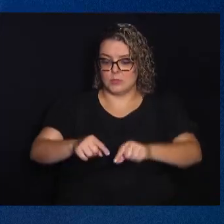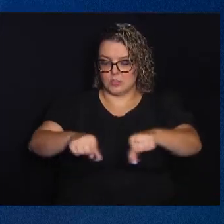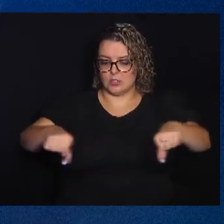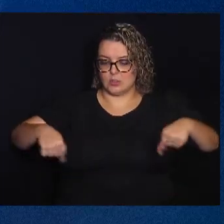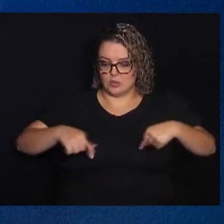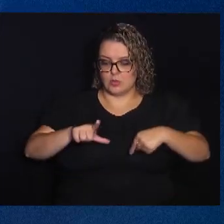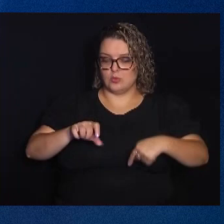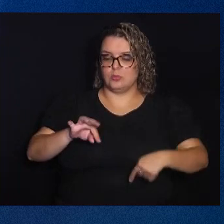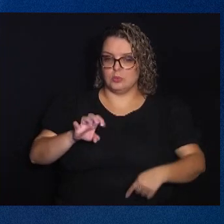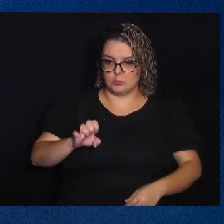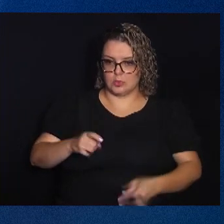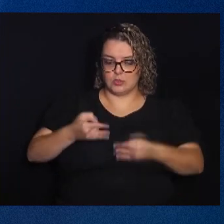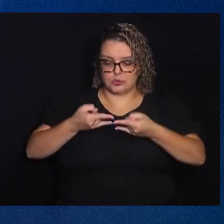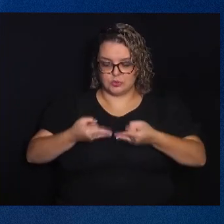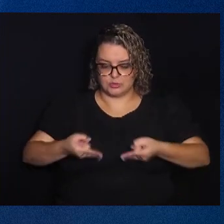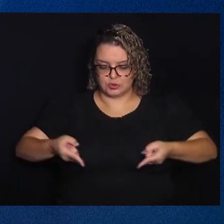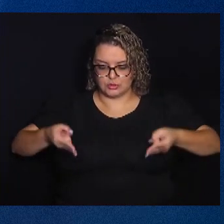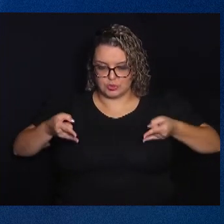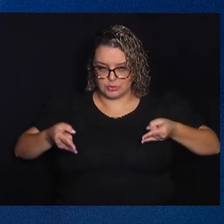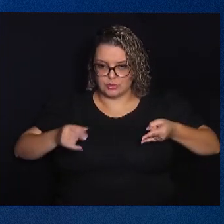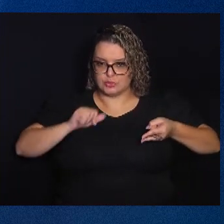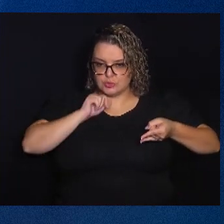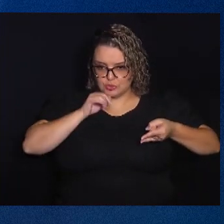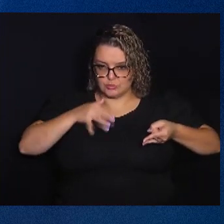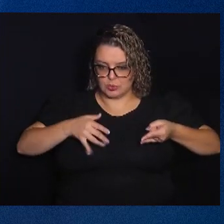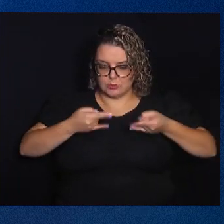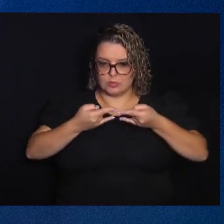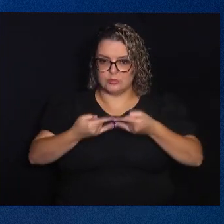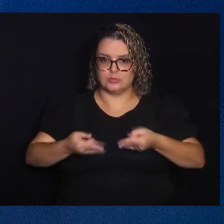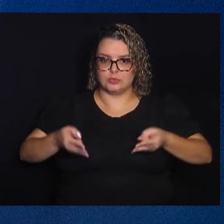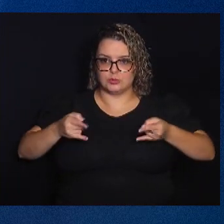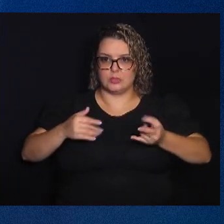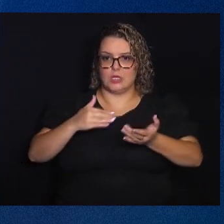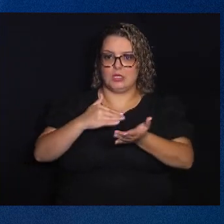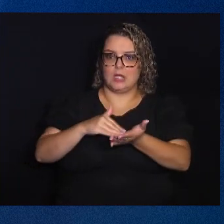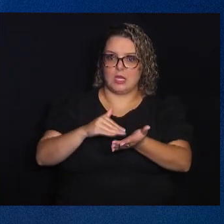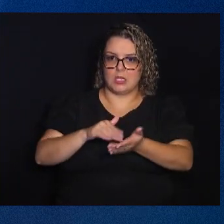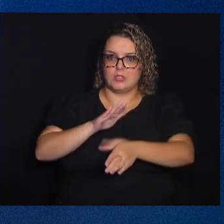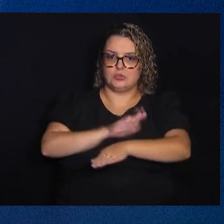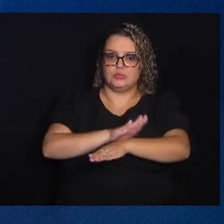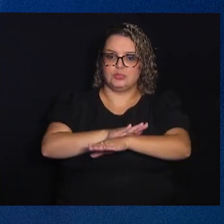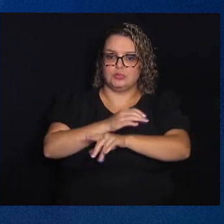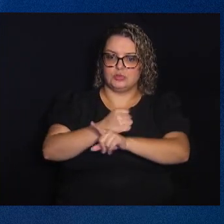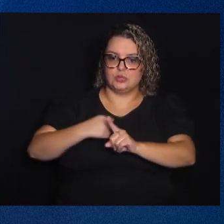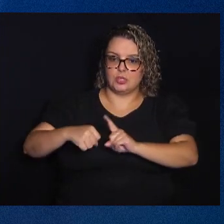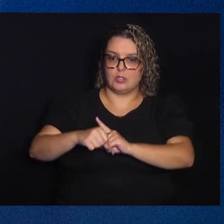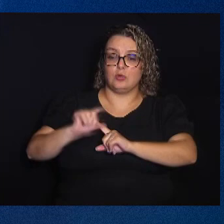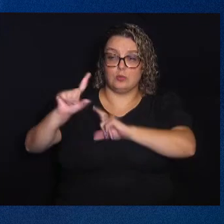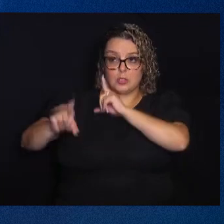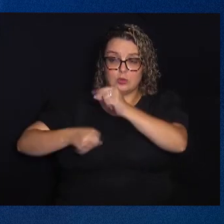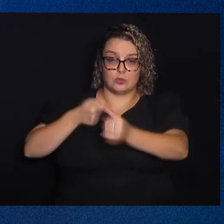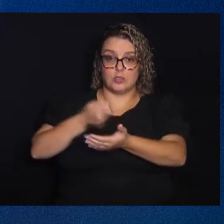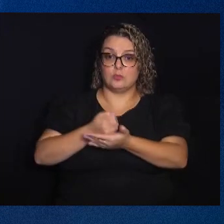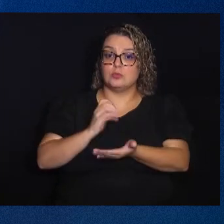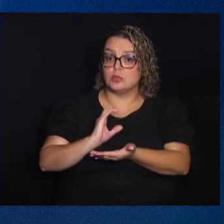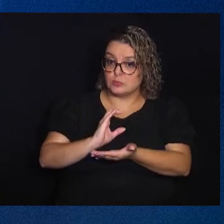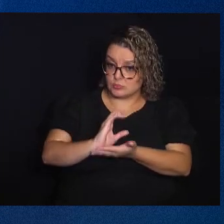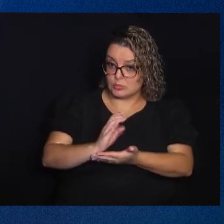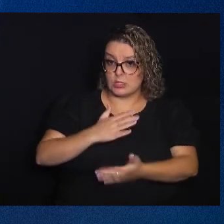de um lote de absorventes através da Secretaria de Assistência por